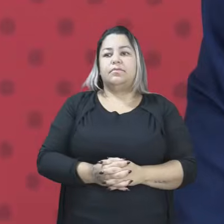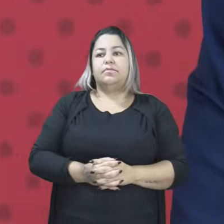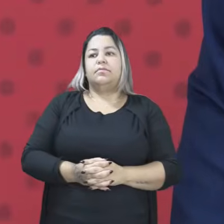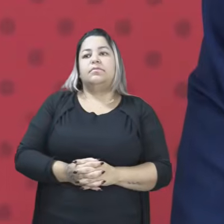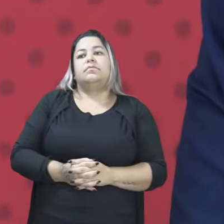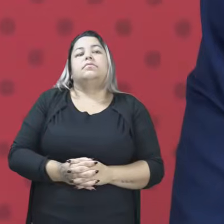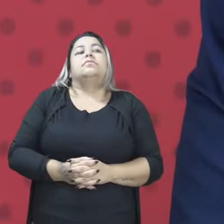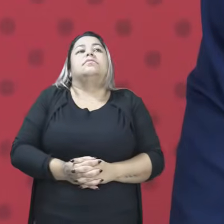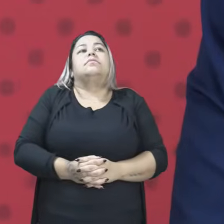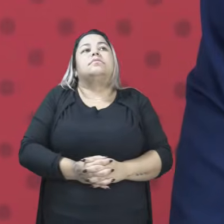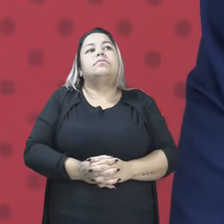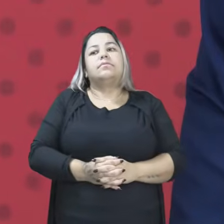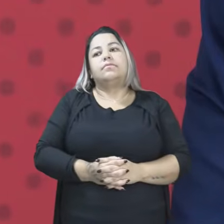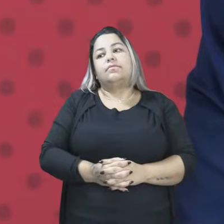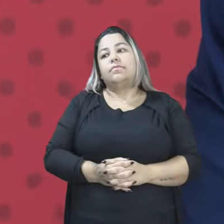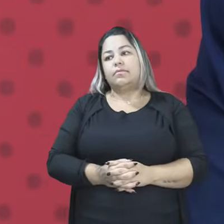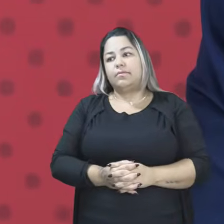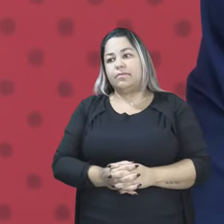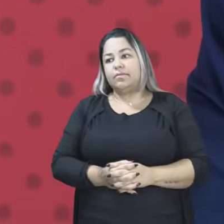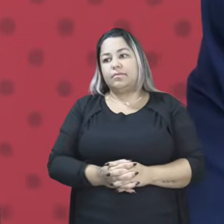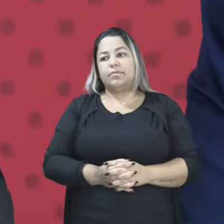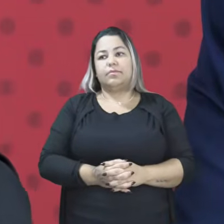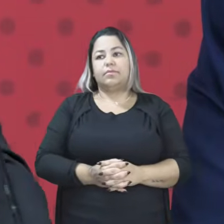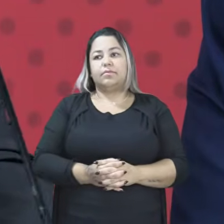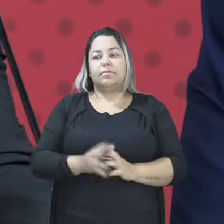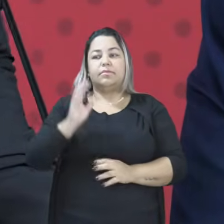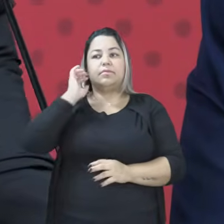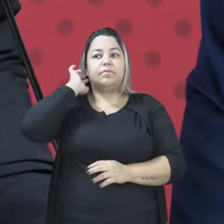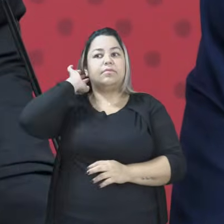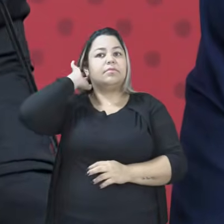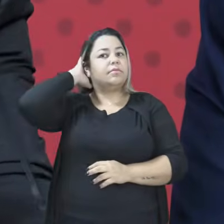Desculpa, Paraná, Santa Catarina. Rio Grande do Sul.